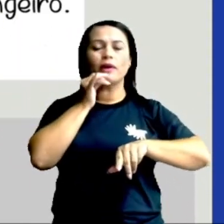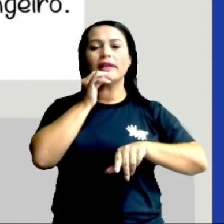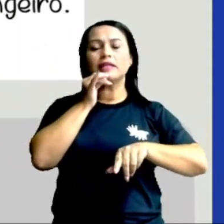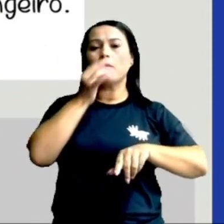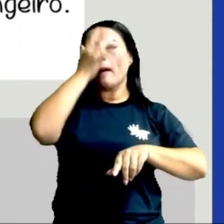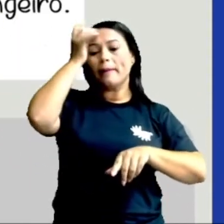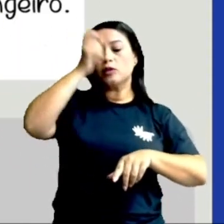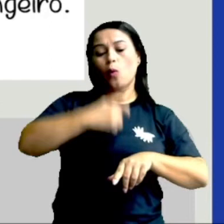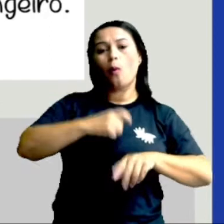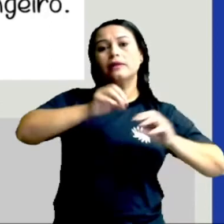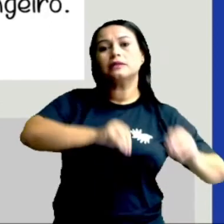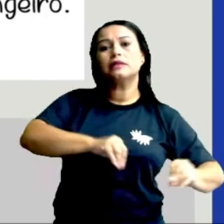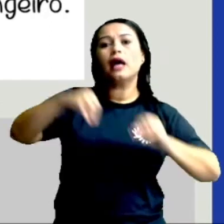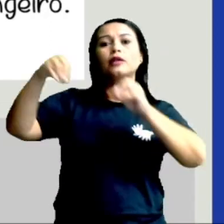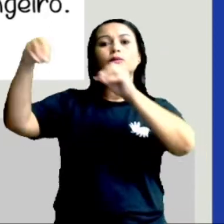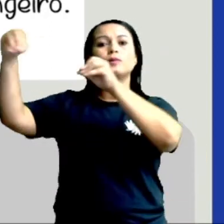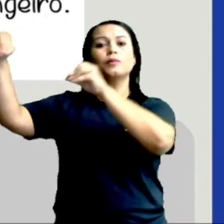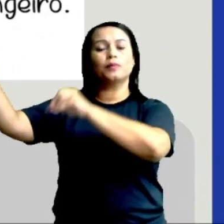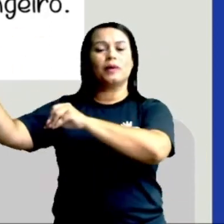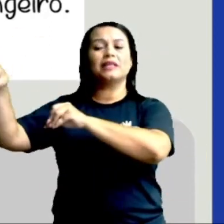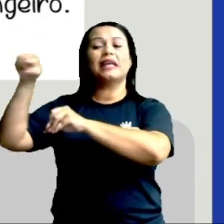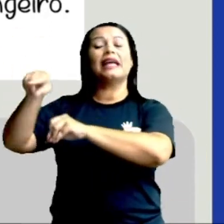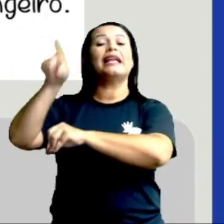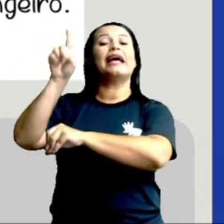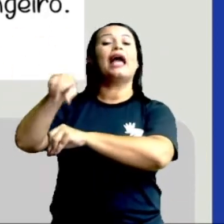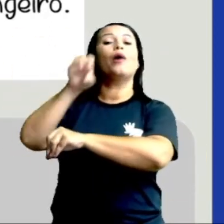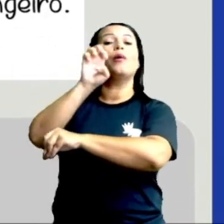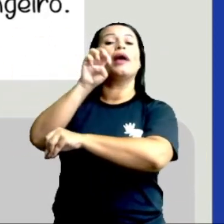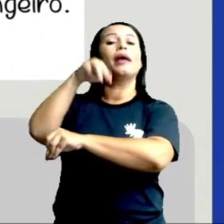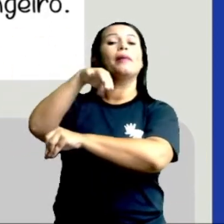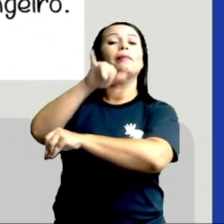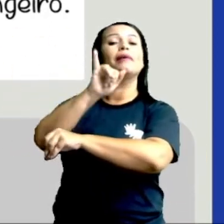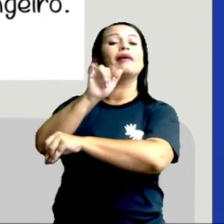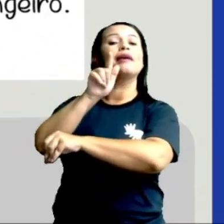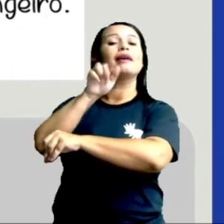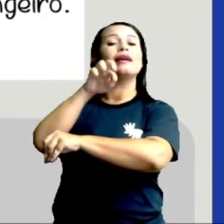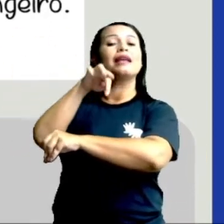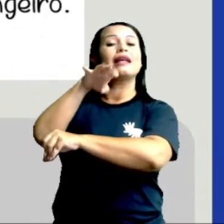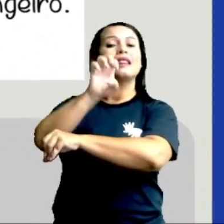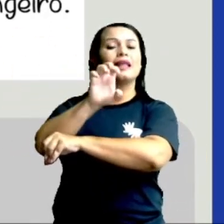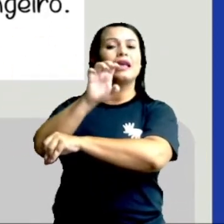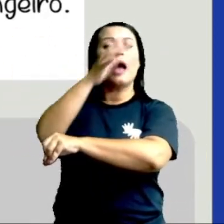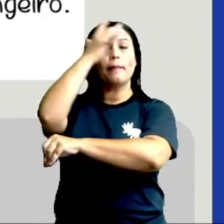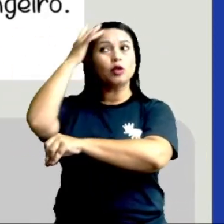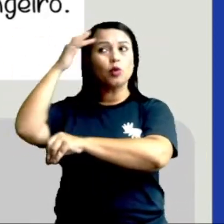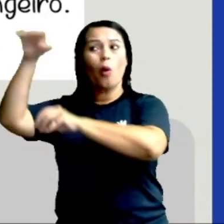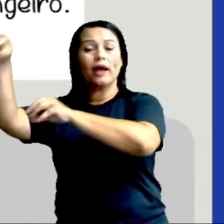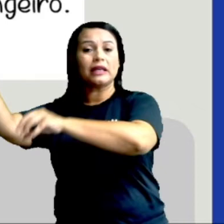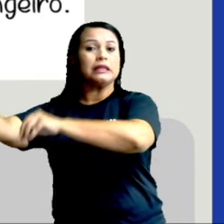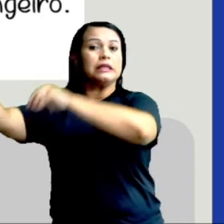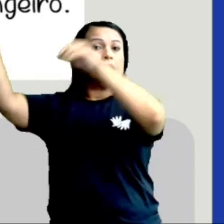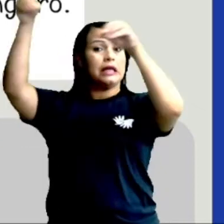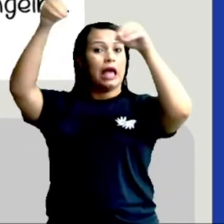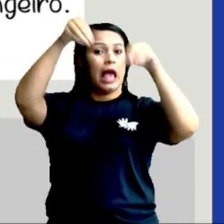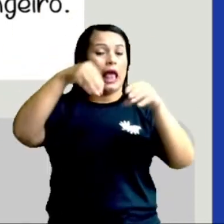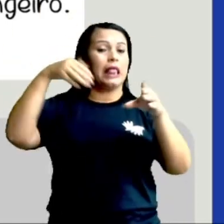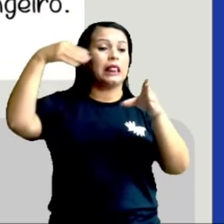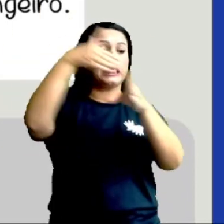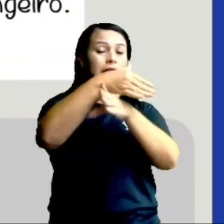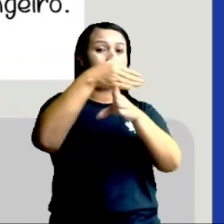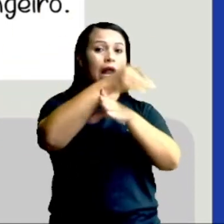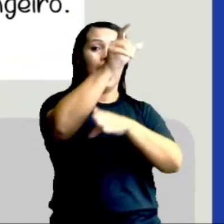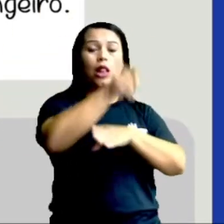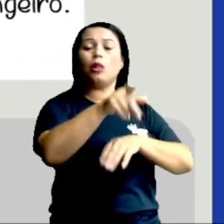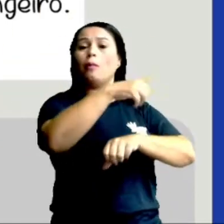sai do seu país, eu digo que ele é um emigrante. E é uma pessoa que entra em um país que não é o seu